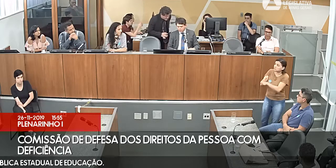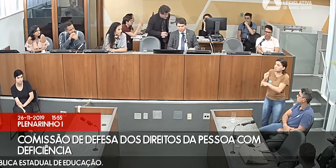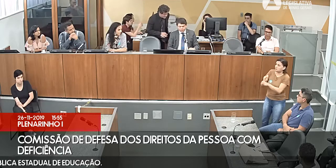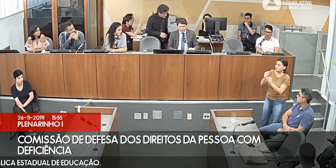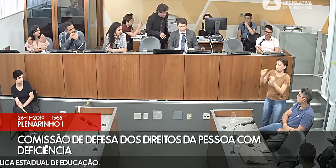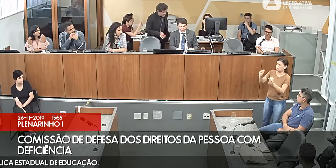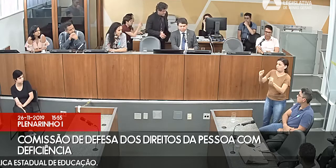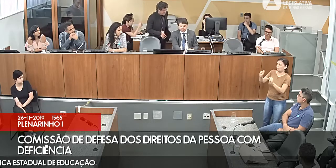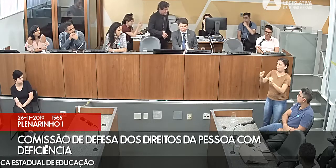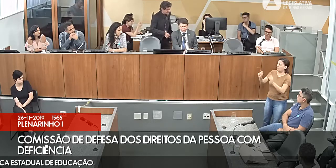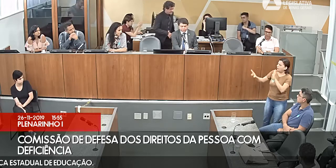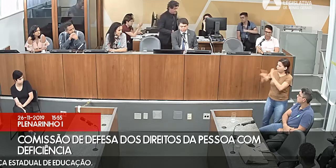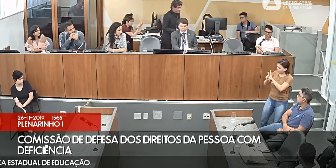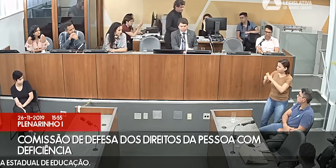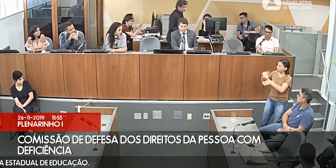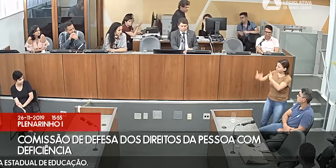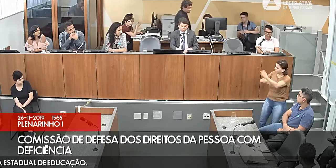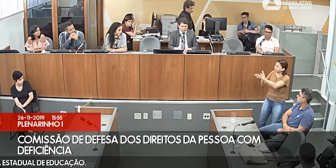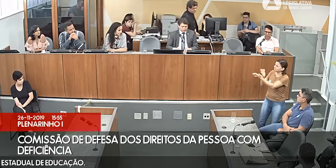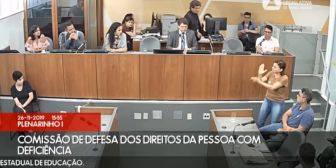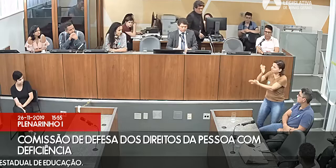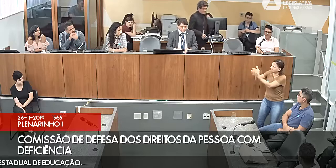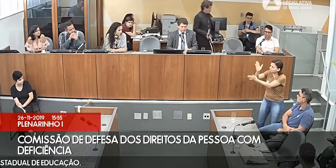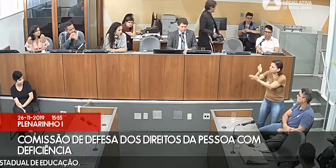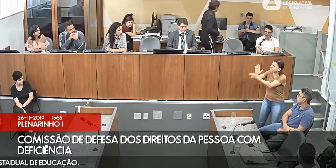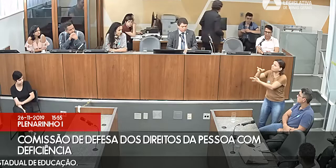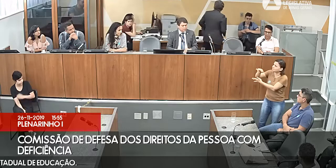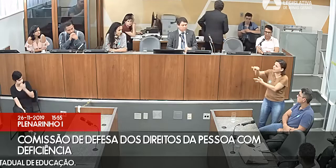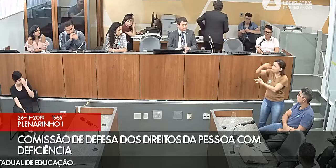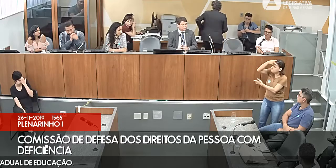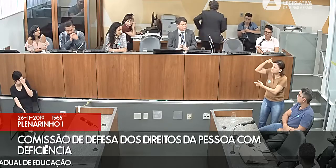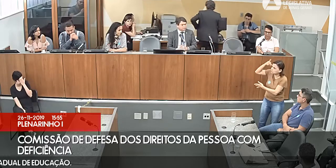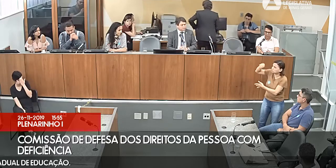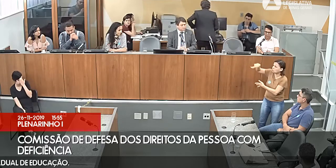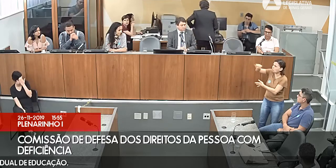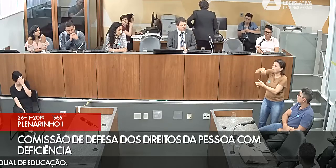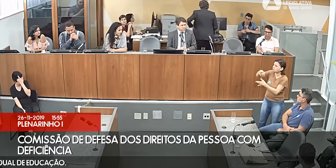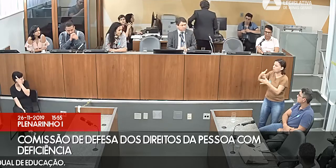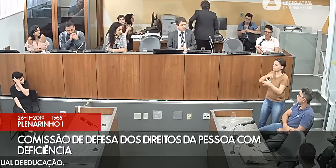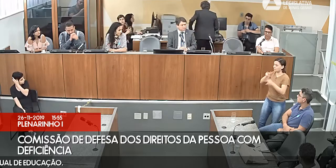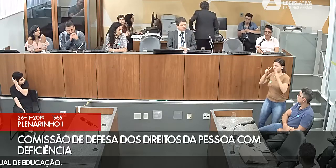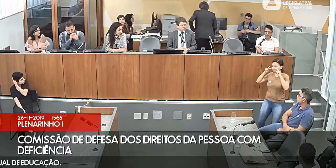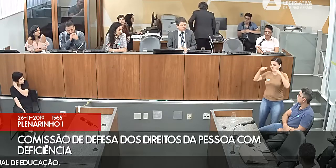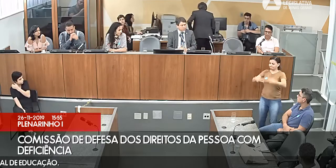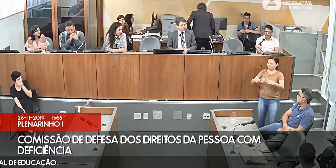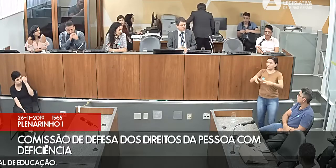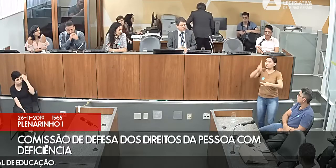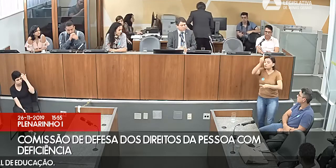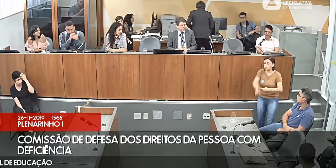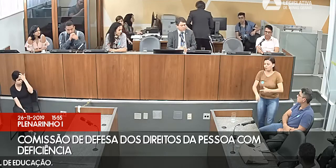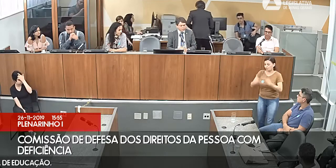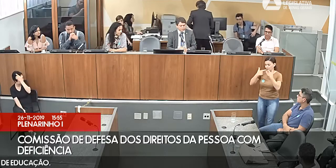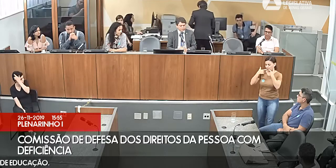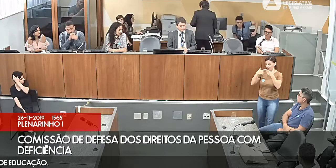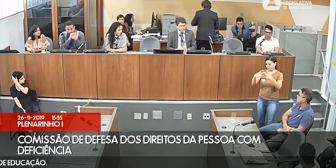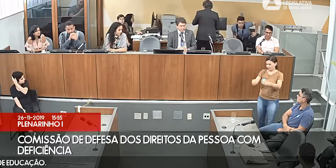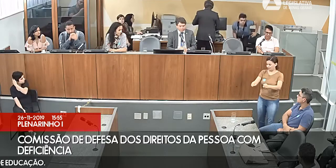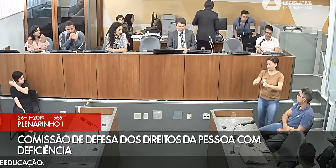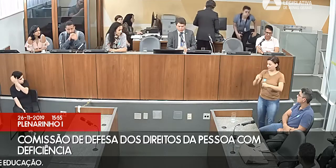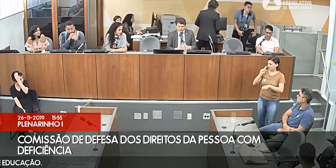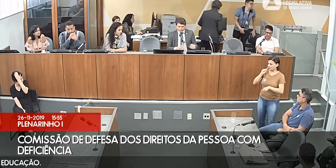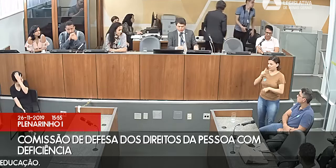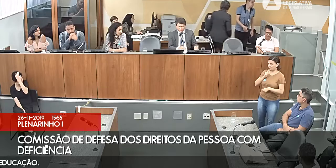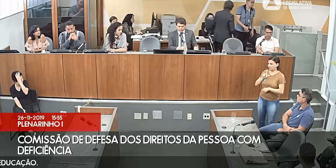Nós, lá da UFMG, que trabalhamos no núcleo de línguas sobre a questão da